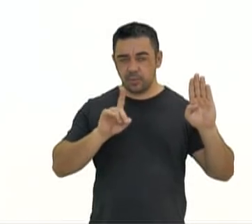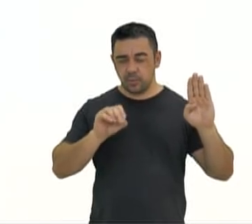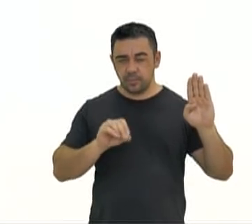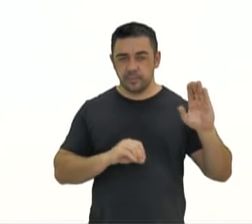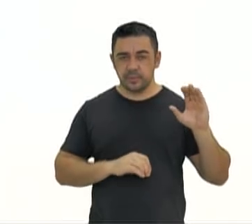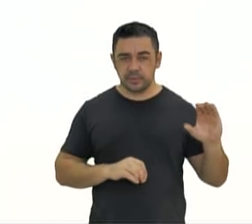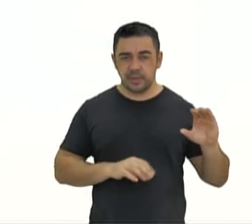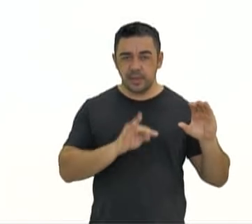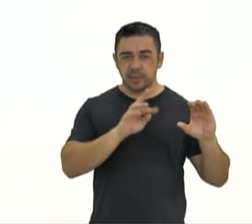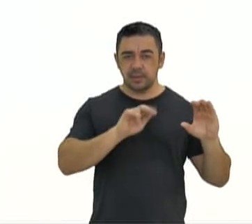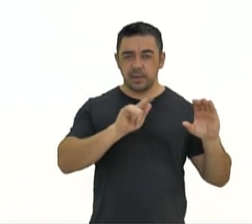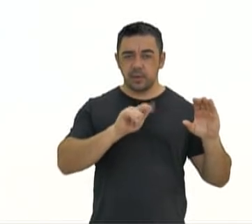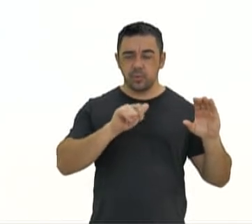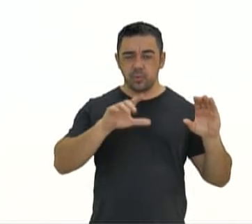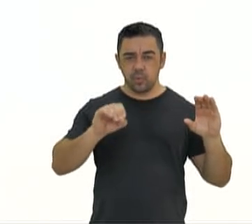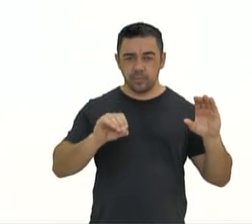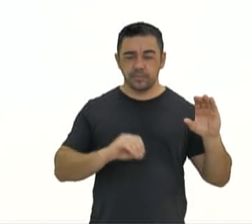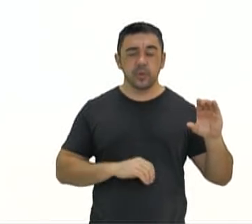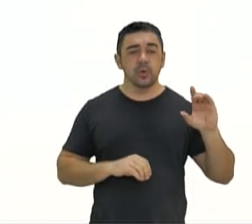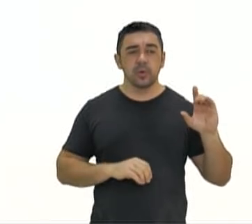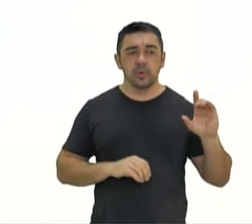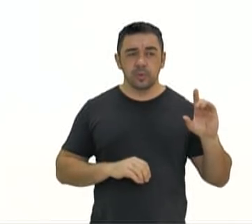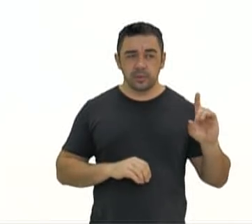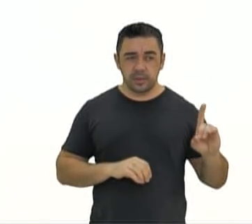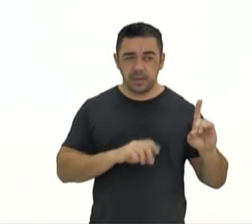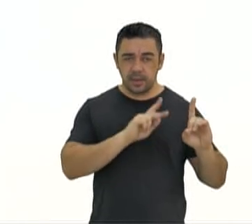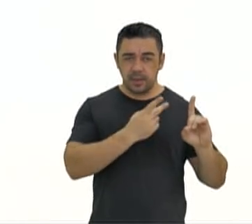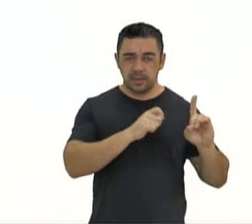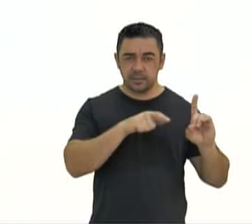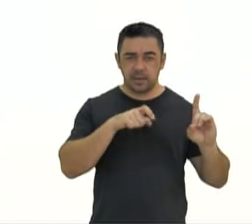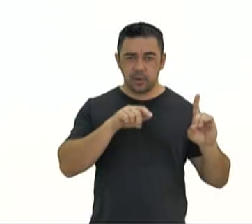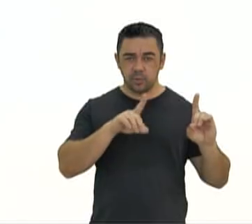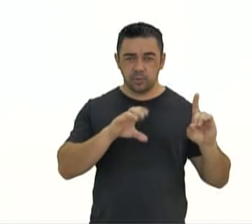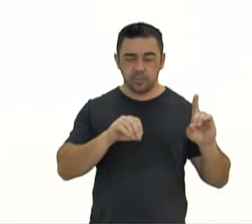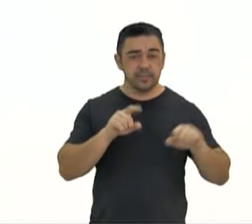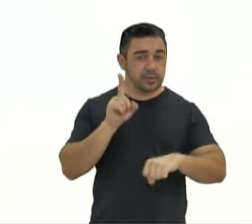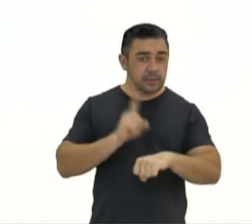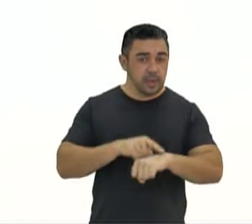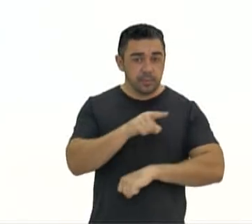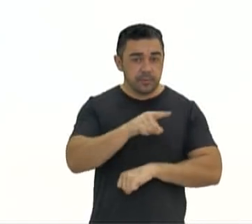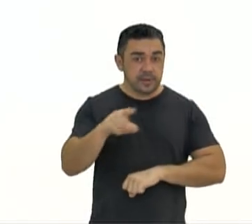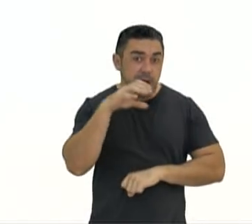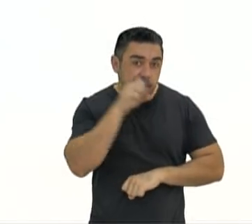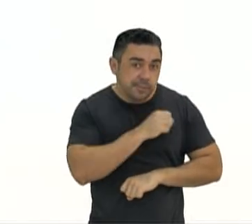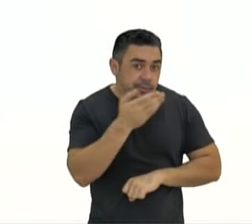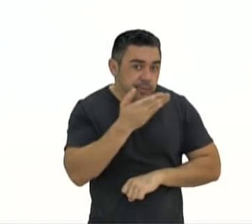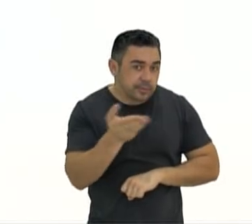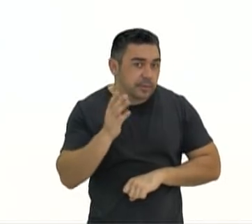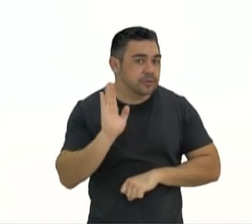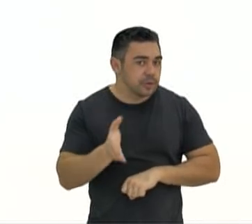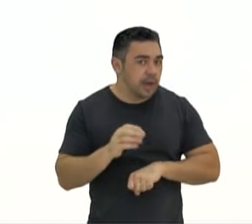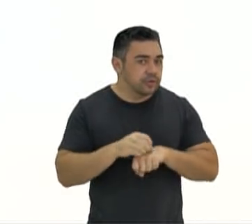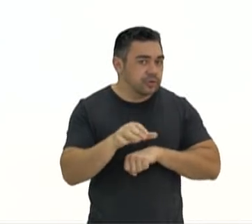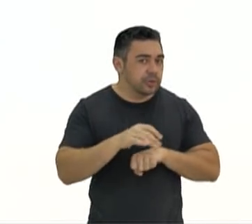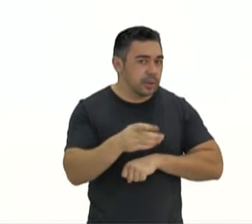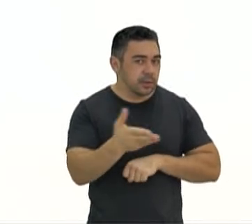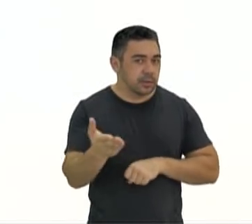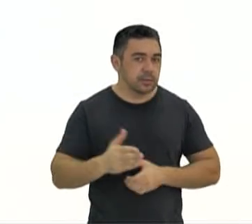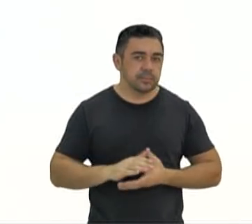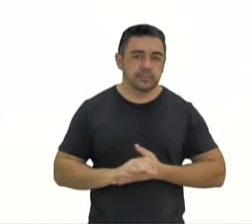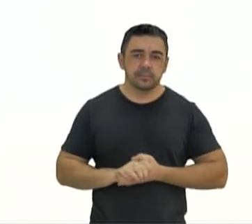C, triângulo. Ou a letra D, hexágono? Tempo para vocês bem rapidinho, porque eu já dei bastante